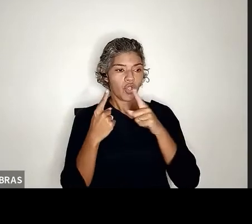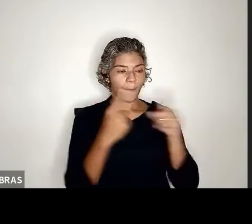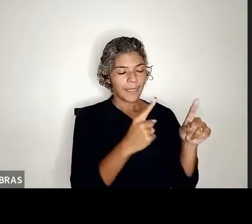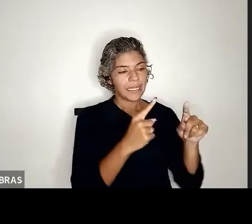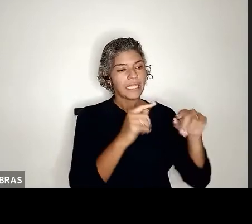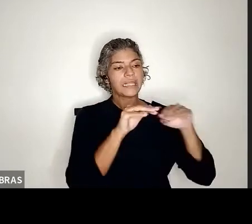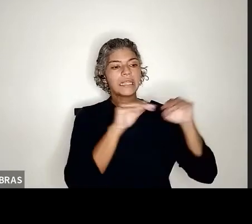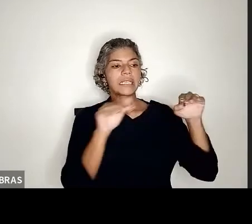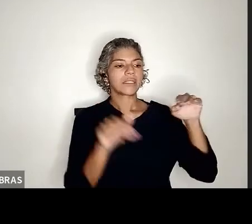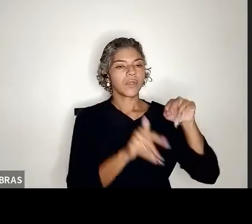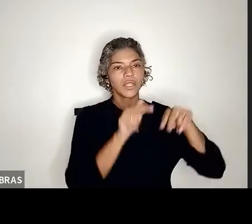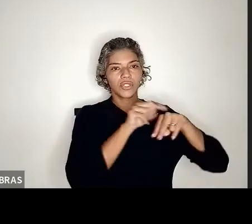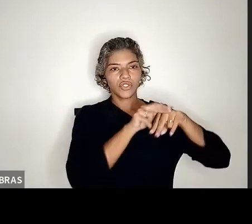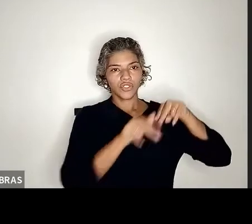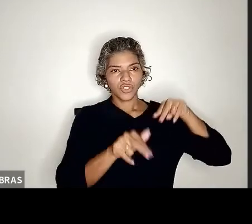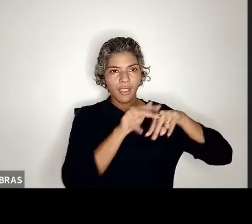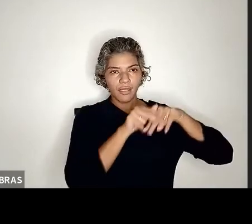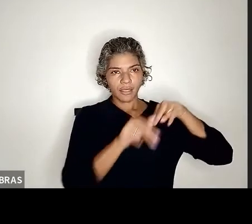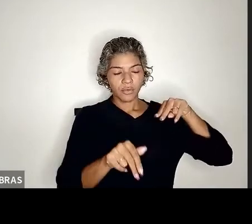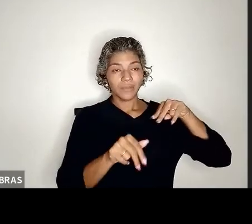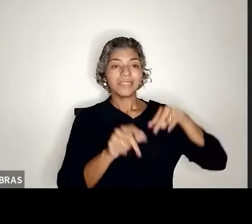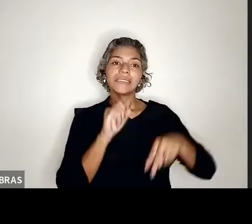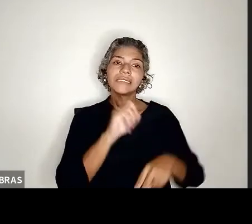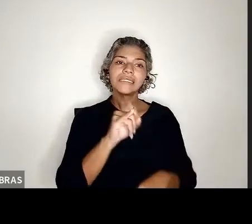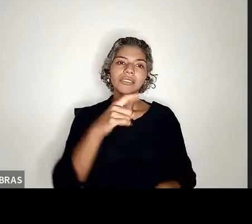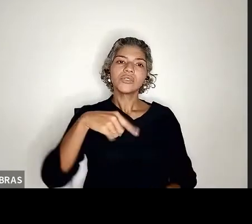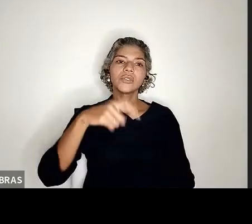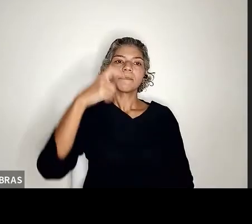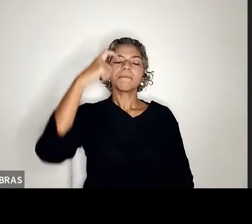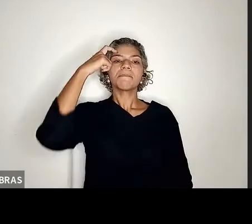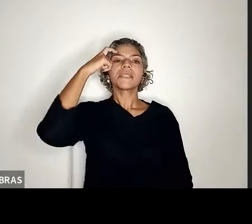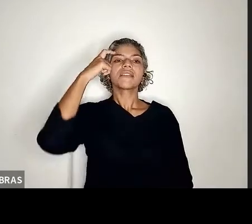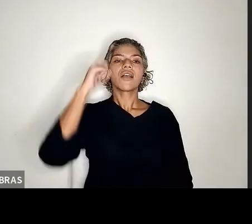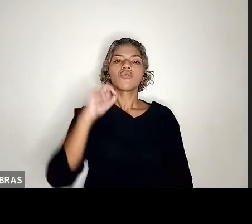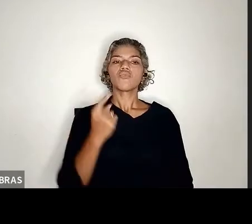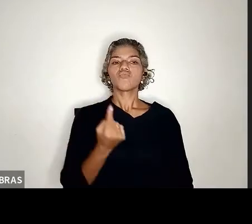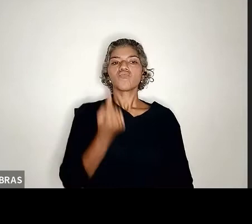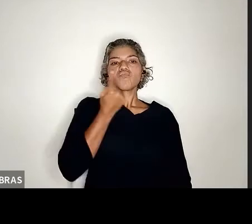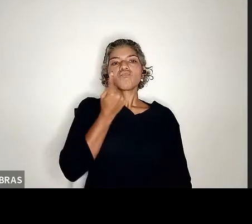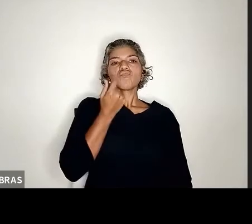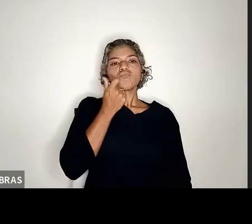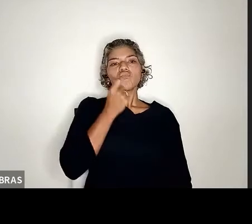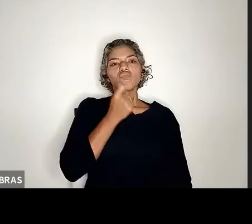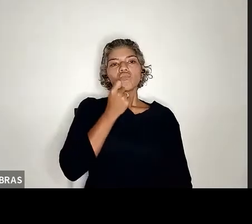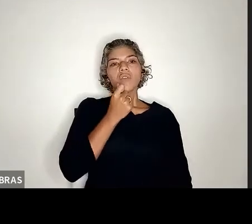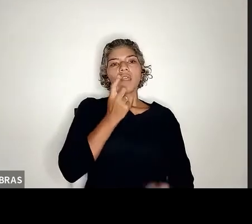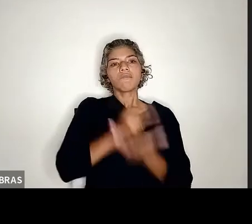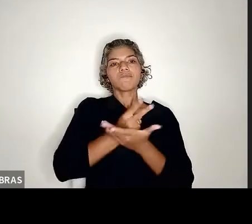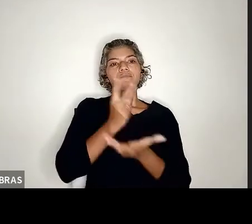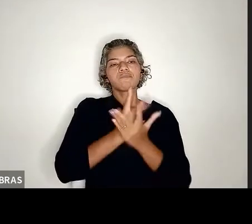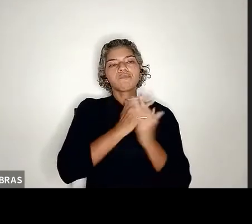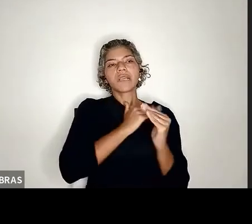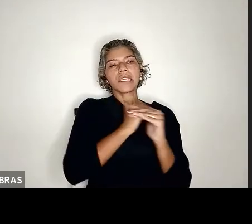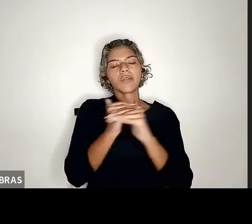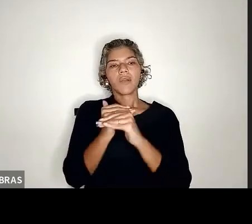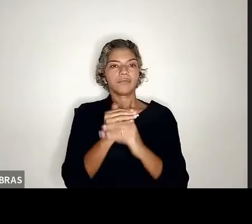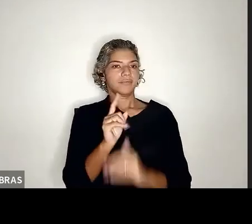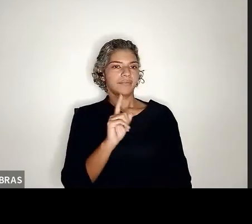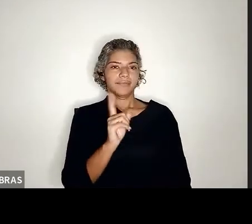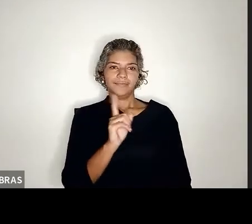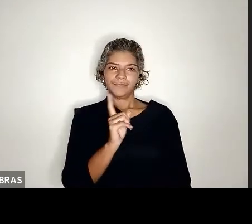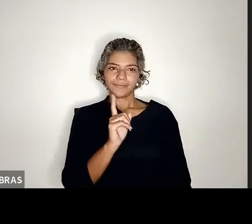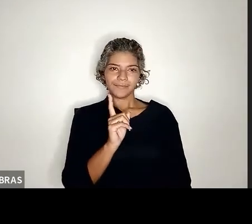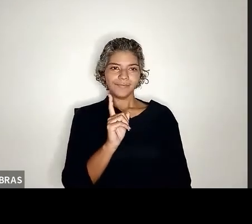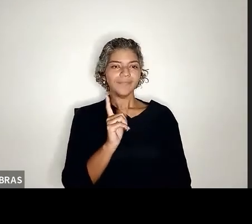em consideração que não existe uma mulher universal, né? Então, esse tem que ser o ponto de partida. Gênero,